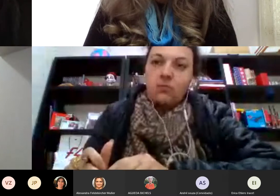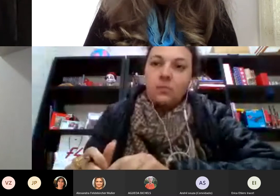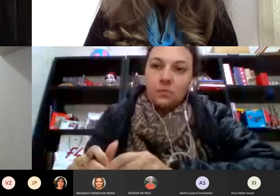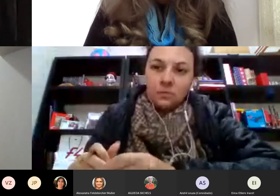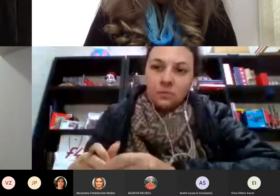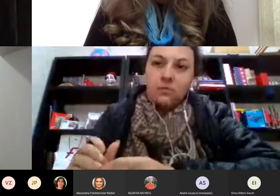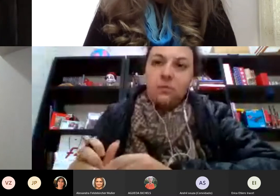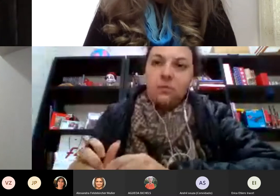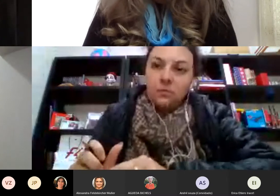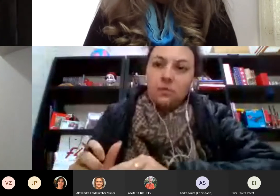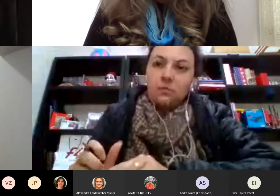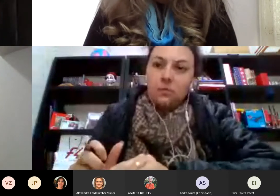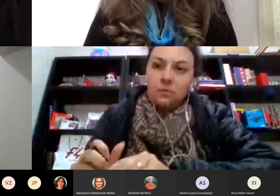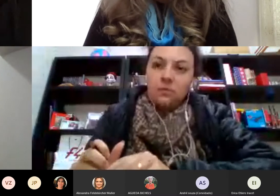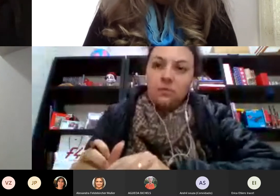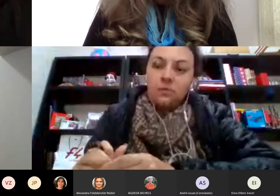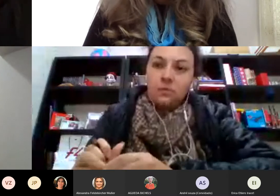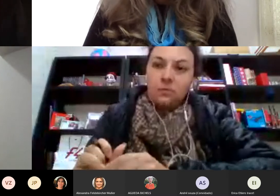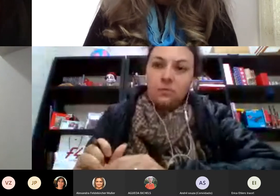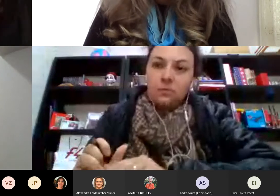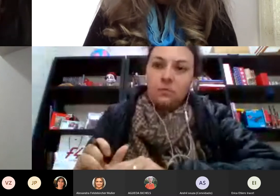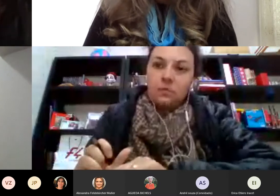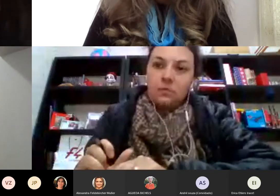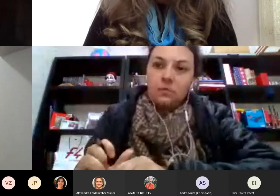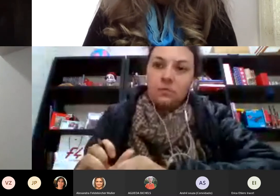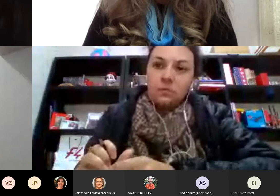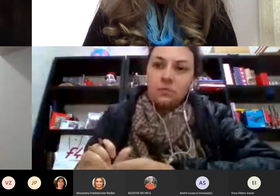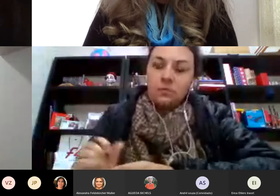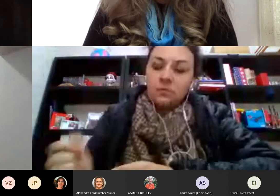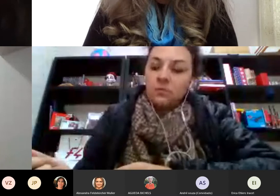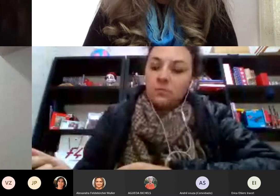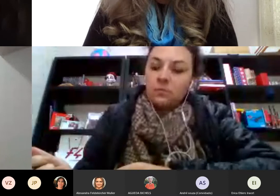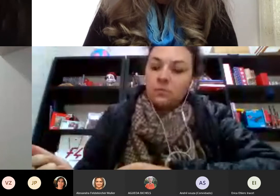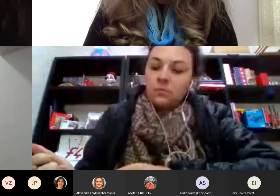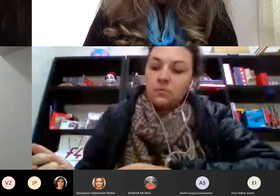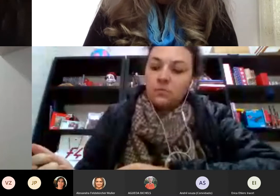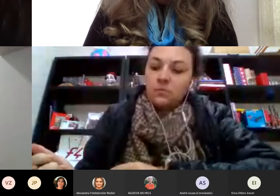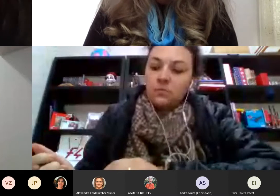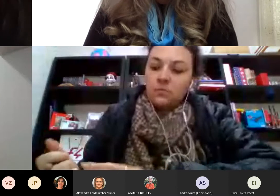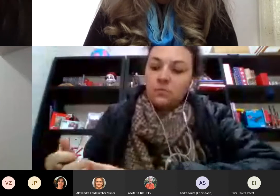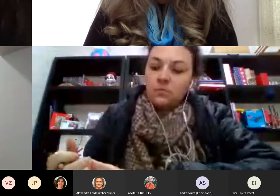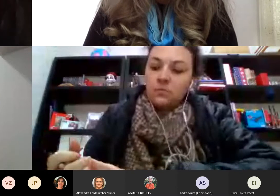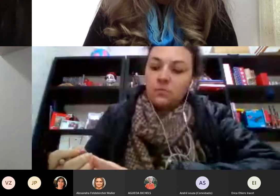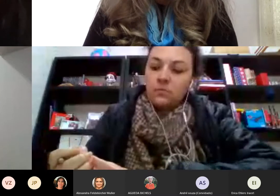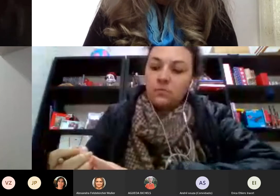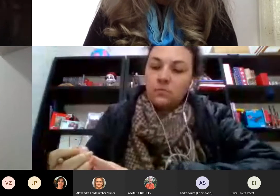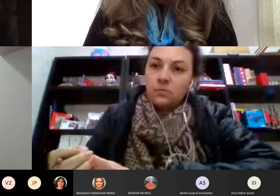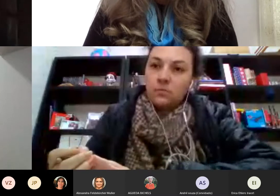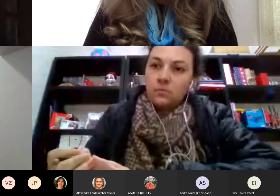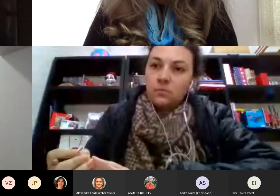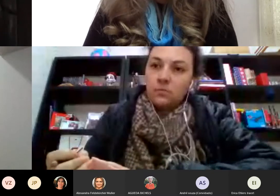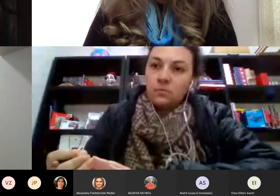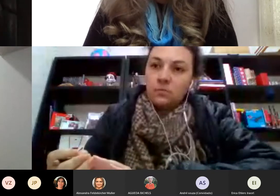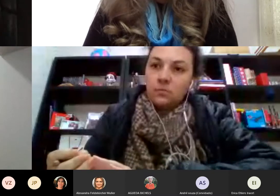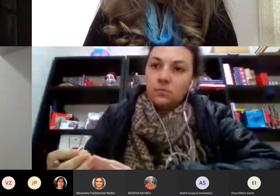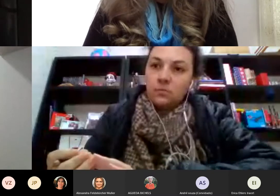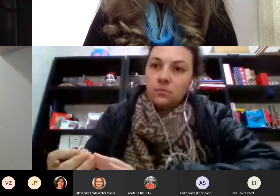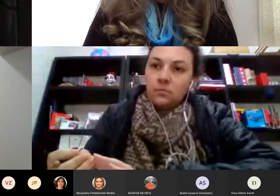isso implica. Então, eu acho que várias questões hoje aqui foram trazidas e que certamente